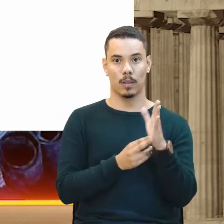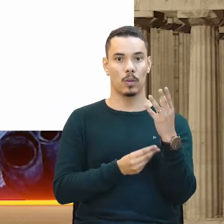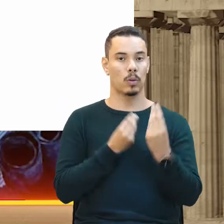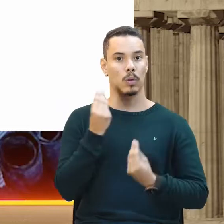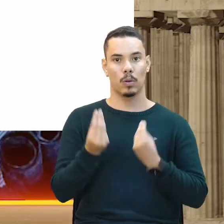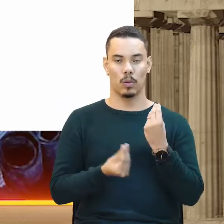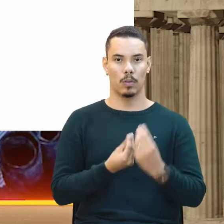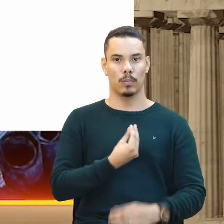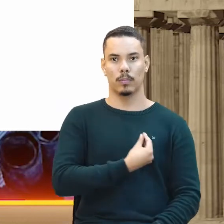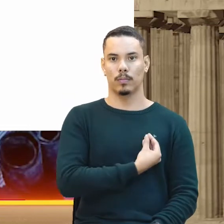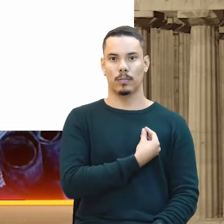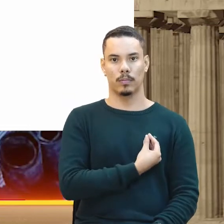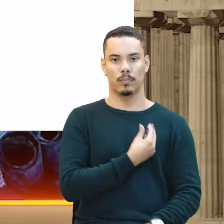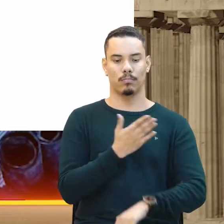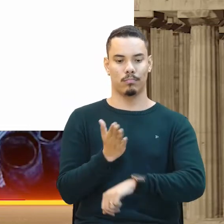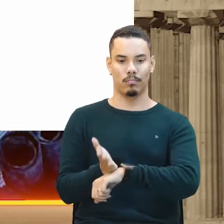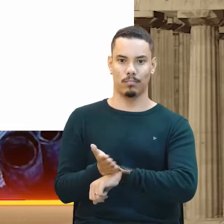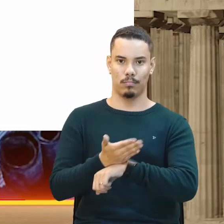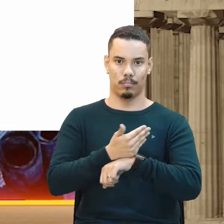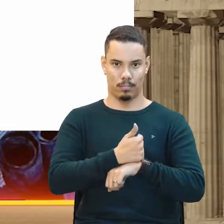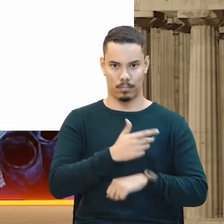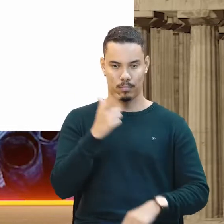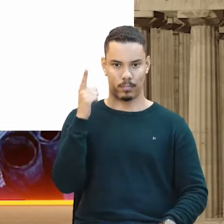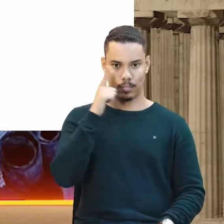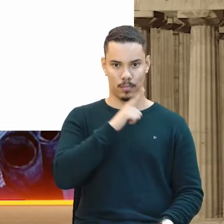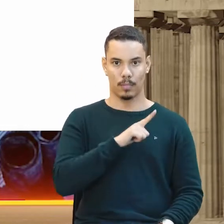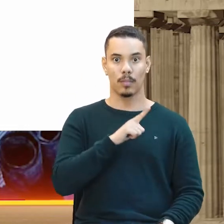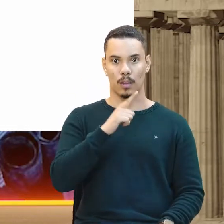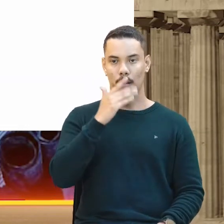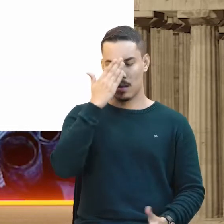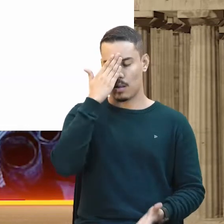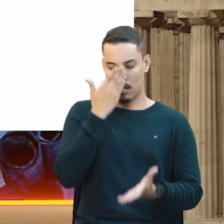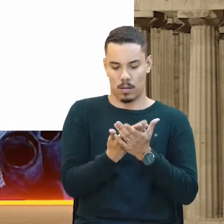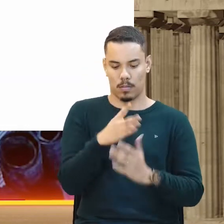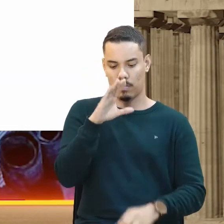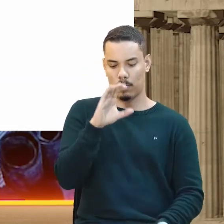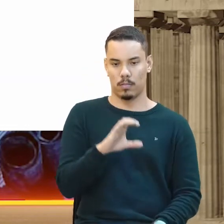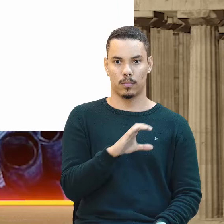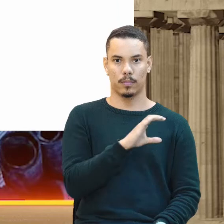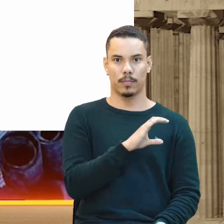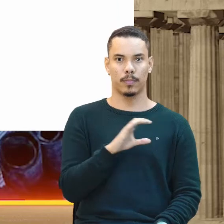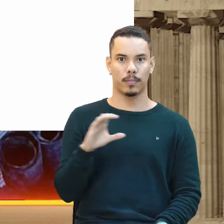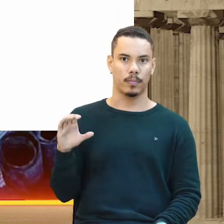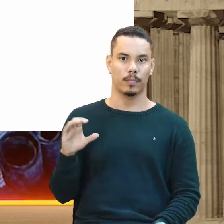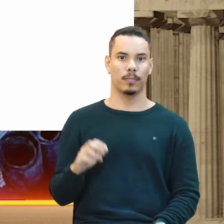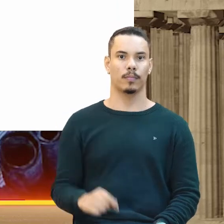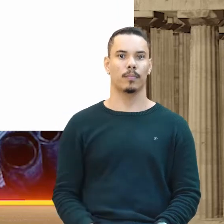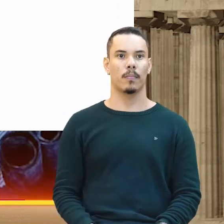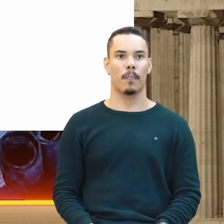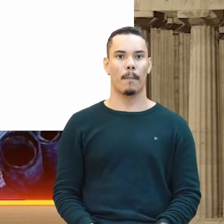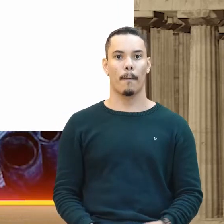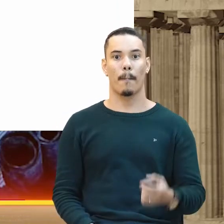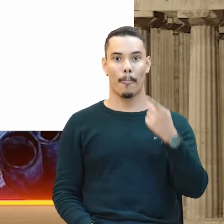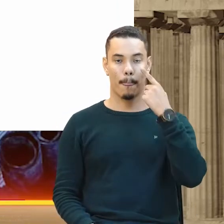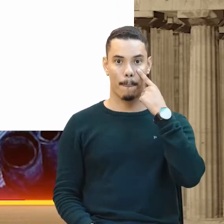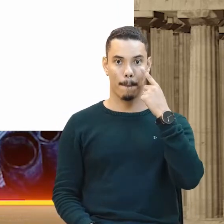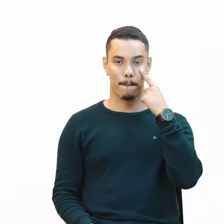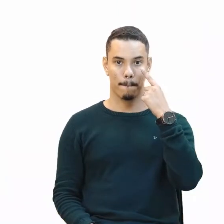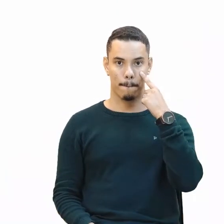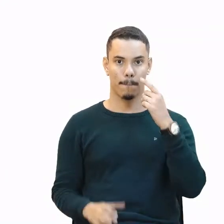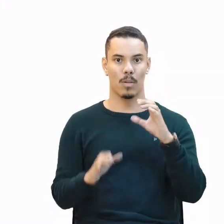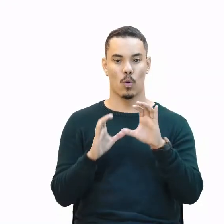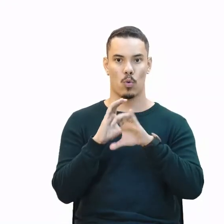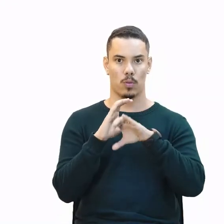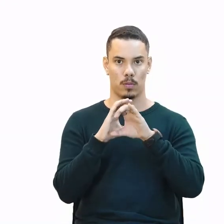vida antes dele se converter ao cristianismo. E olha só, vamos ver o conceito dele, a supremacia da